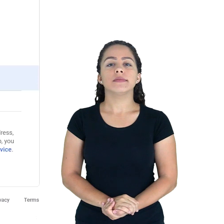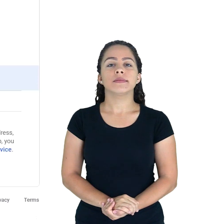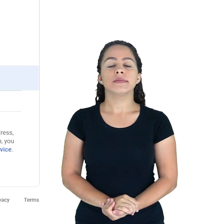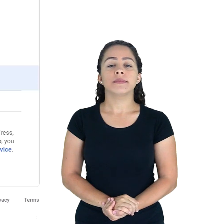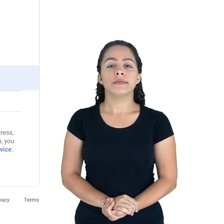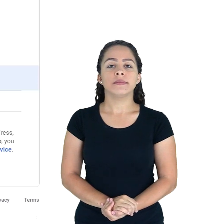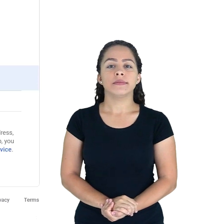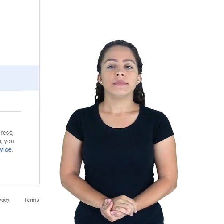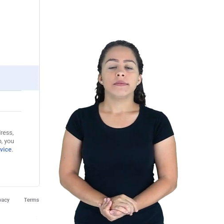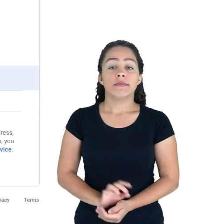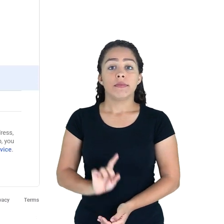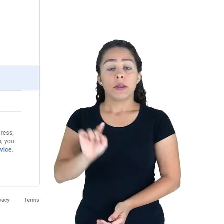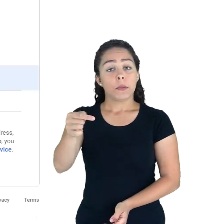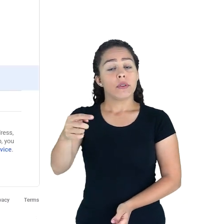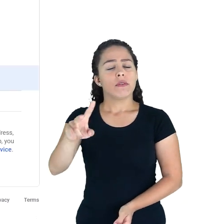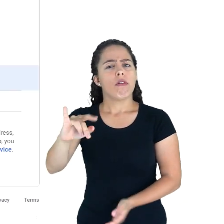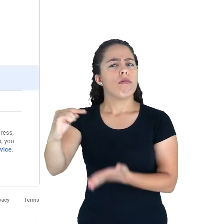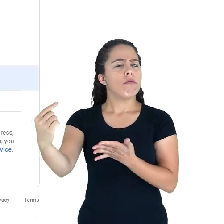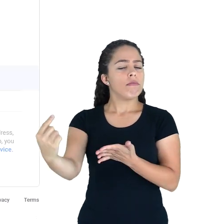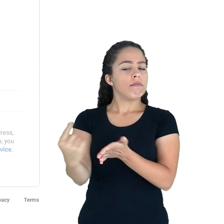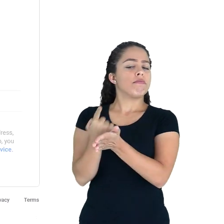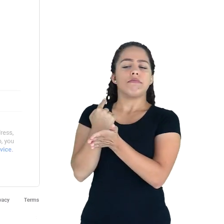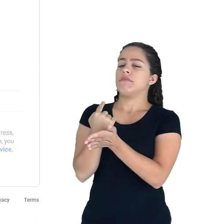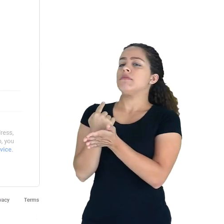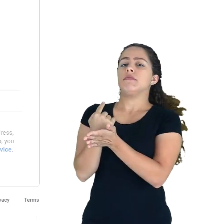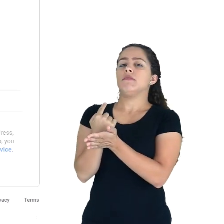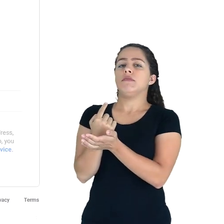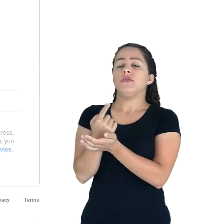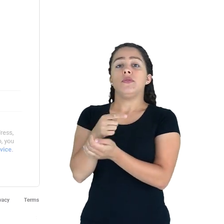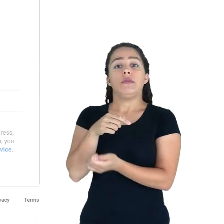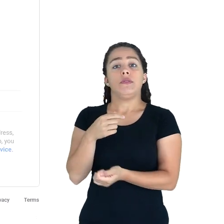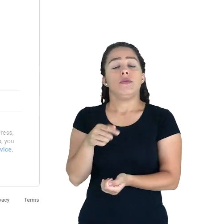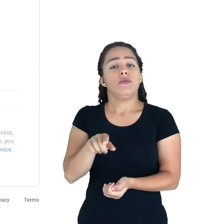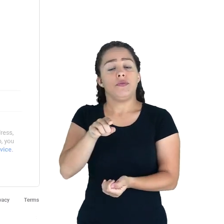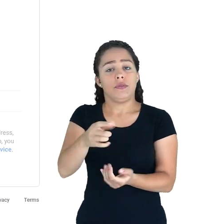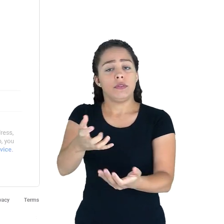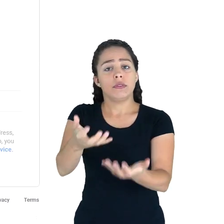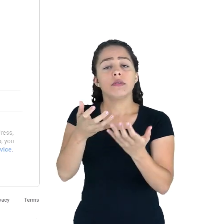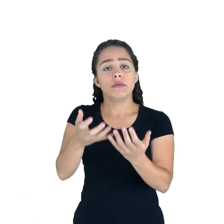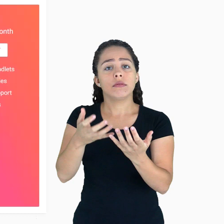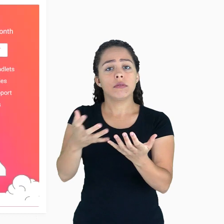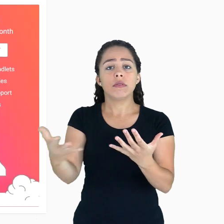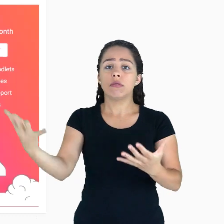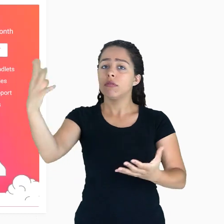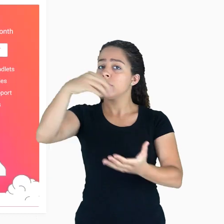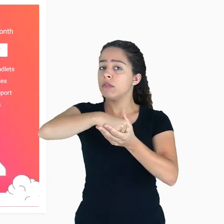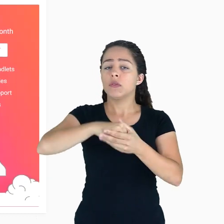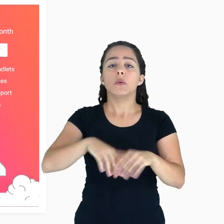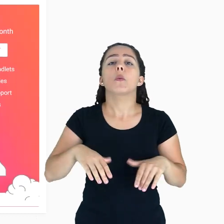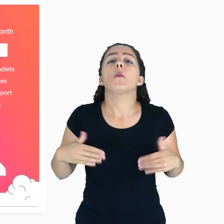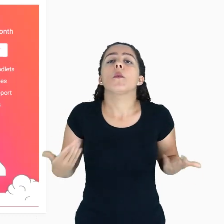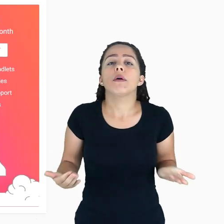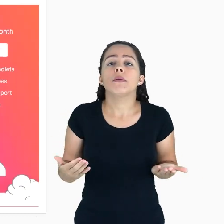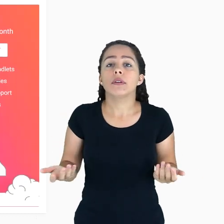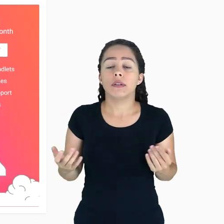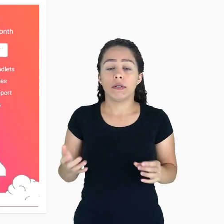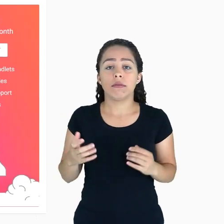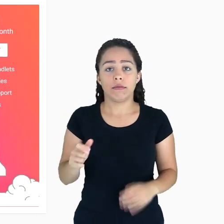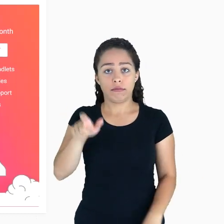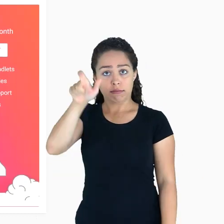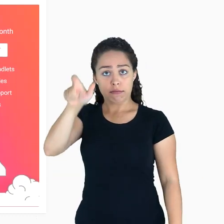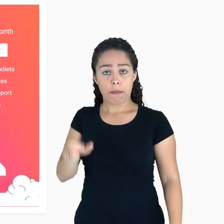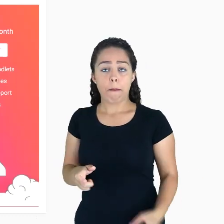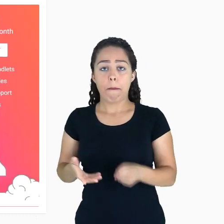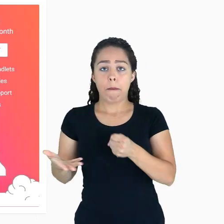E aí ele pergunta que tipo de membro que eu quero ser. Eu posso ser um membro básico ou um membro